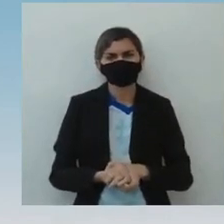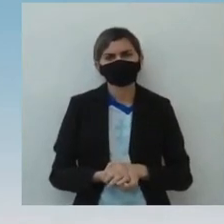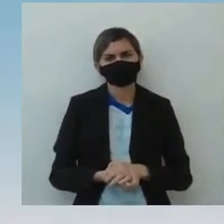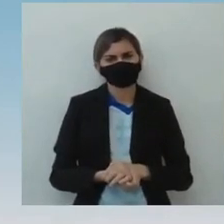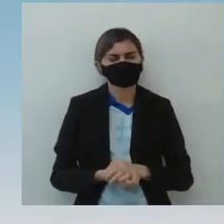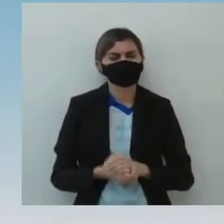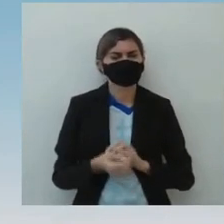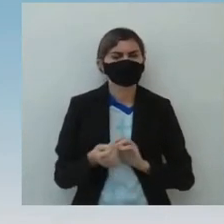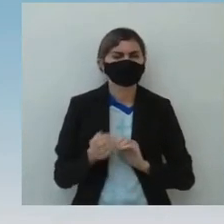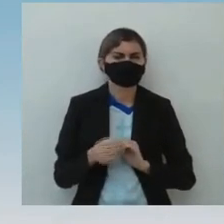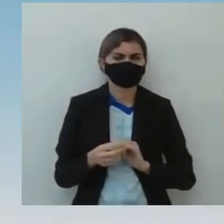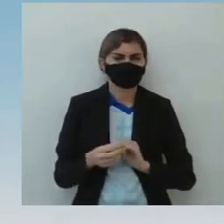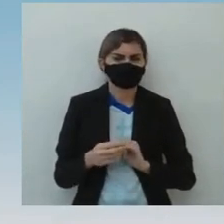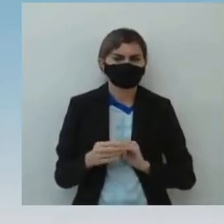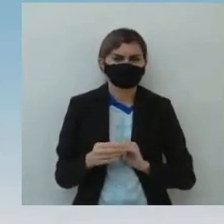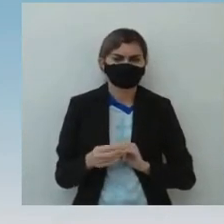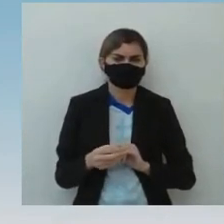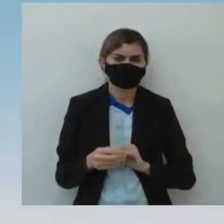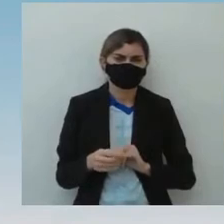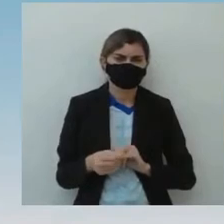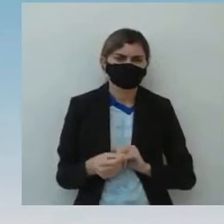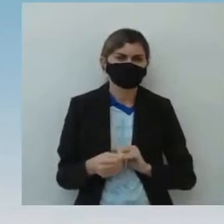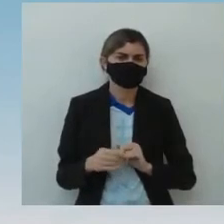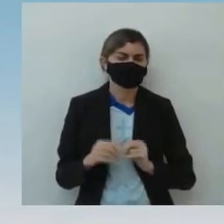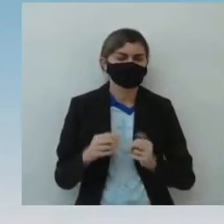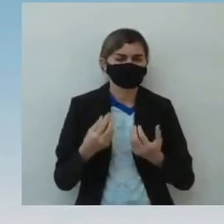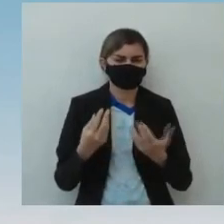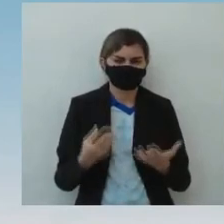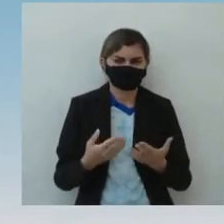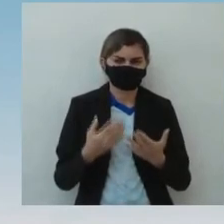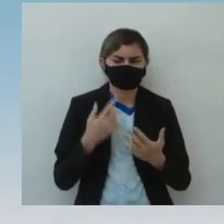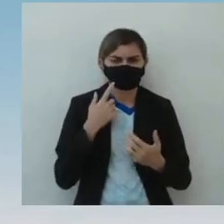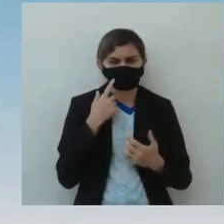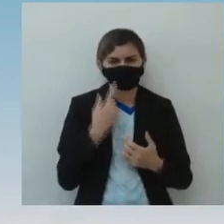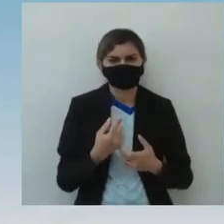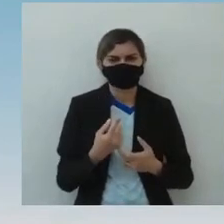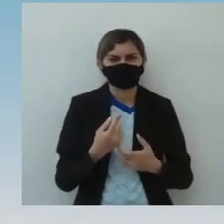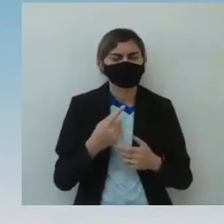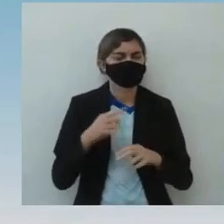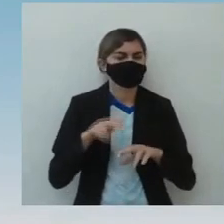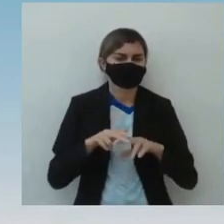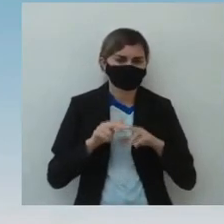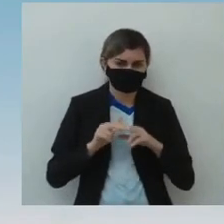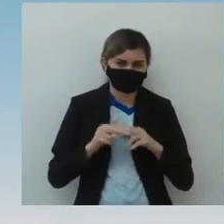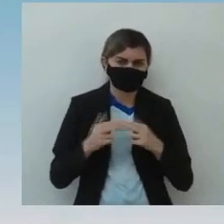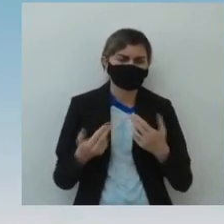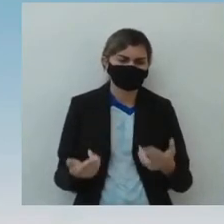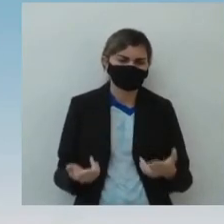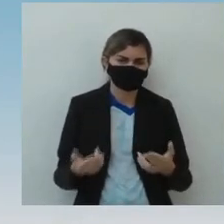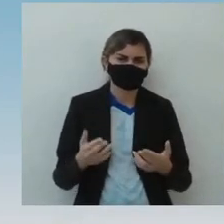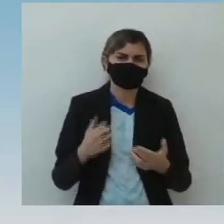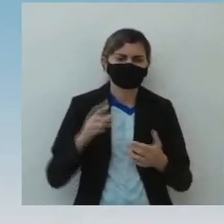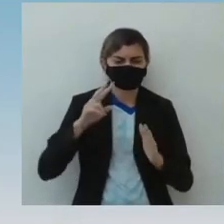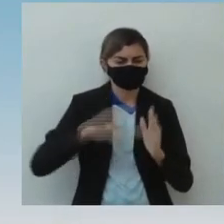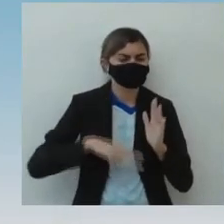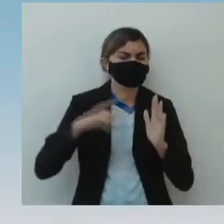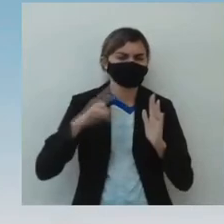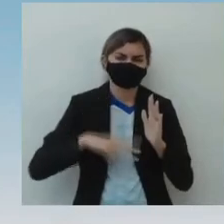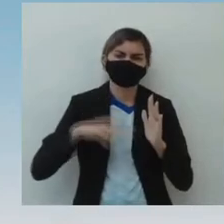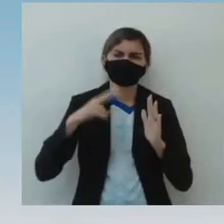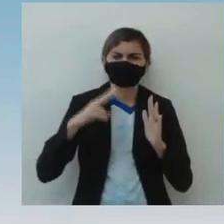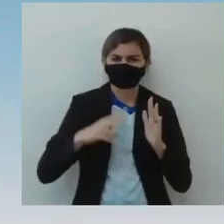Poli can help on the subject more sleep portanto é ao lê